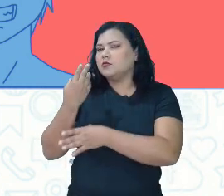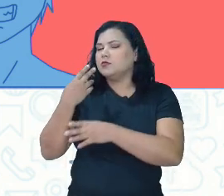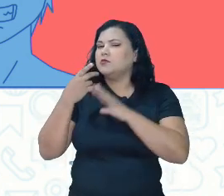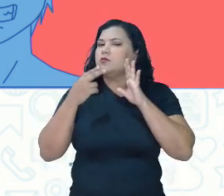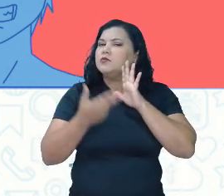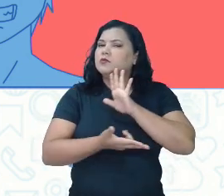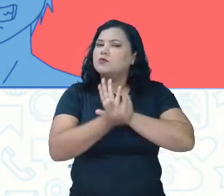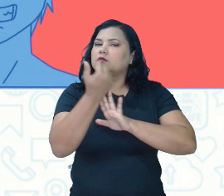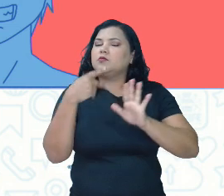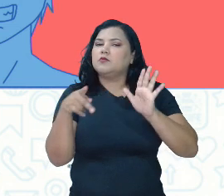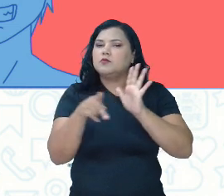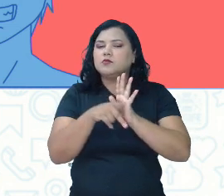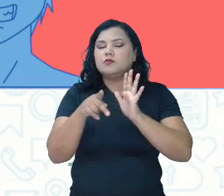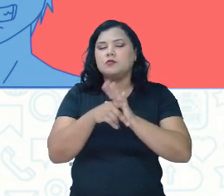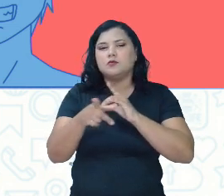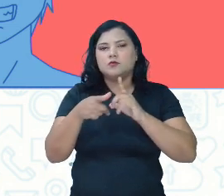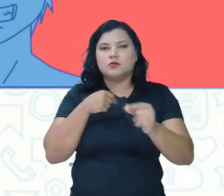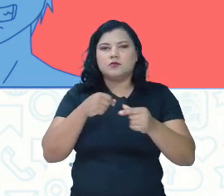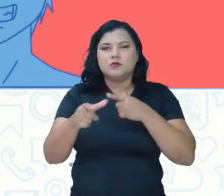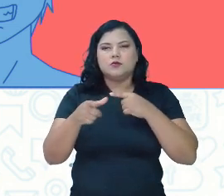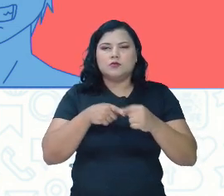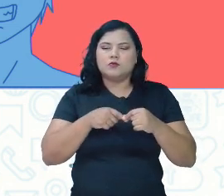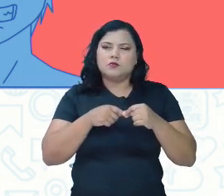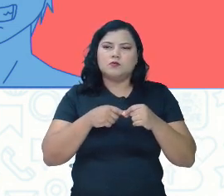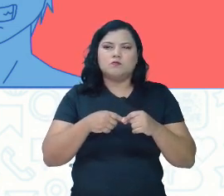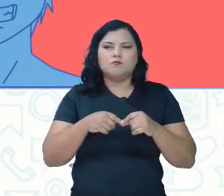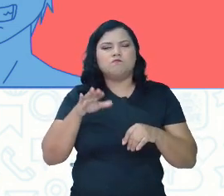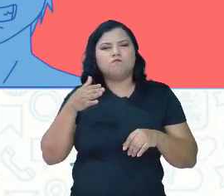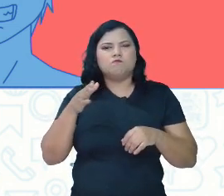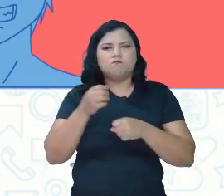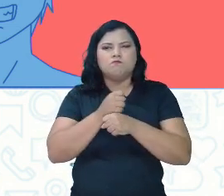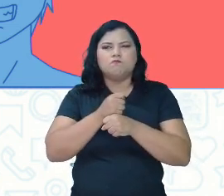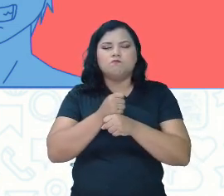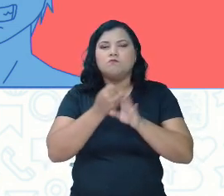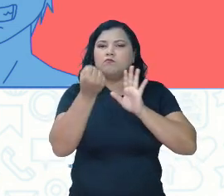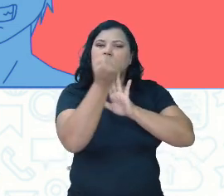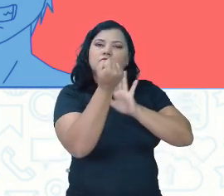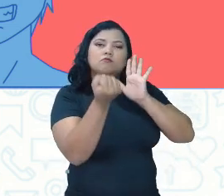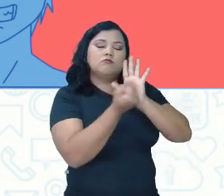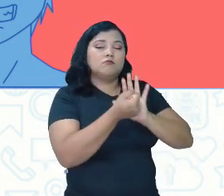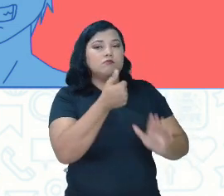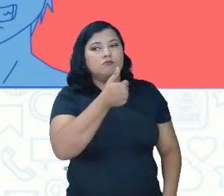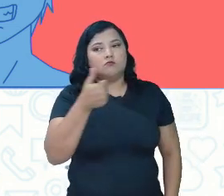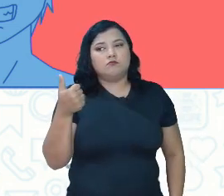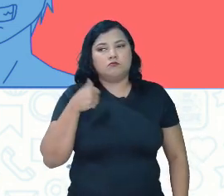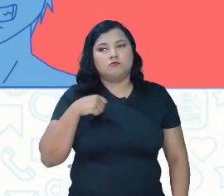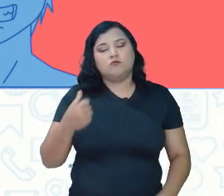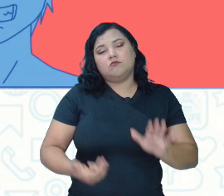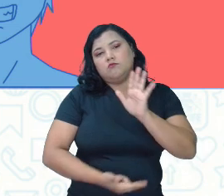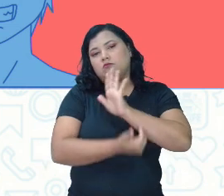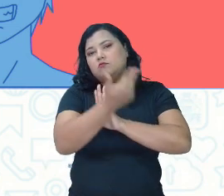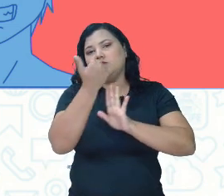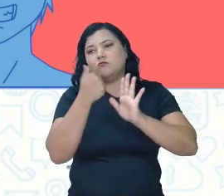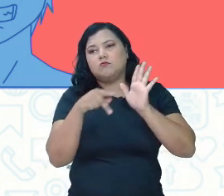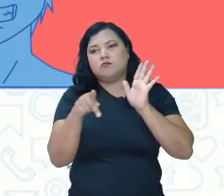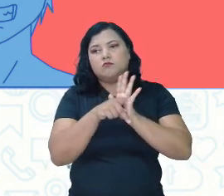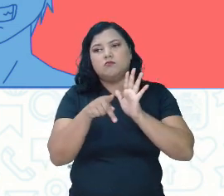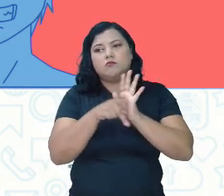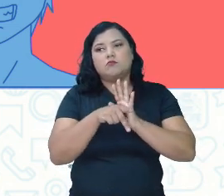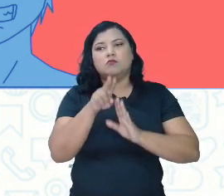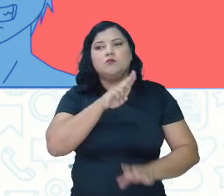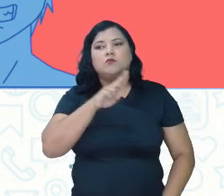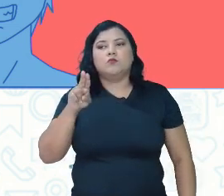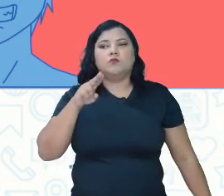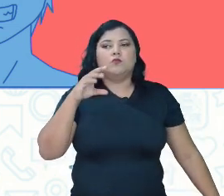no século XI, com as caricaturas cômicas de animais chamados Konjugiga,